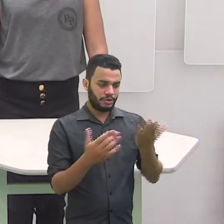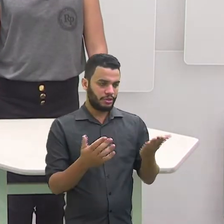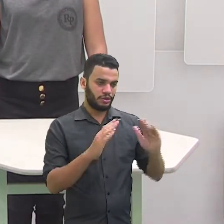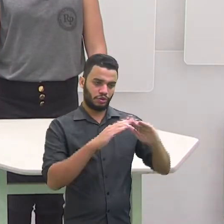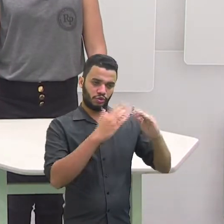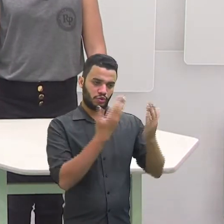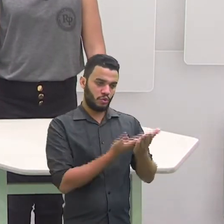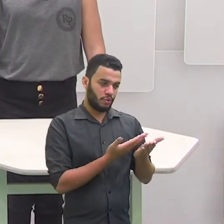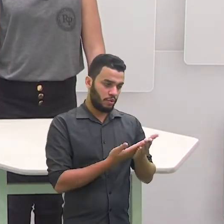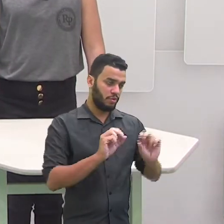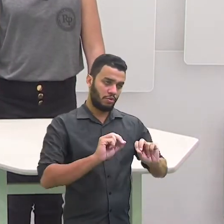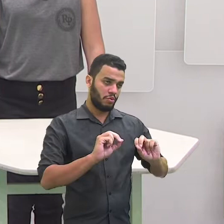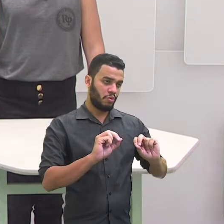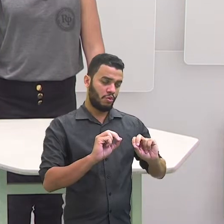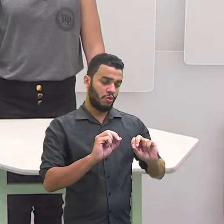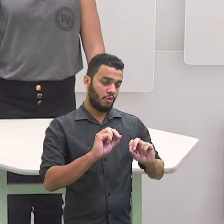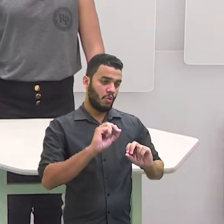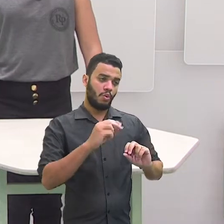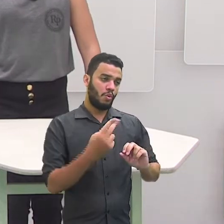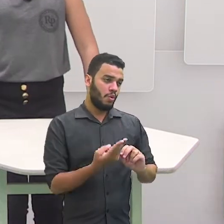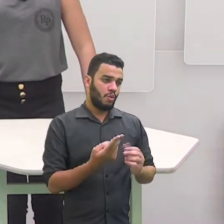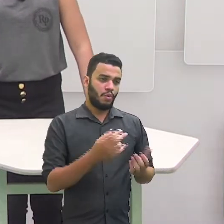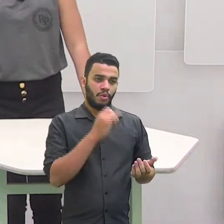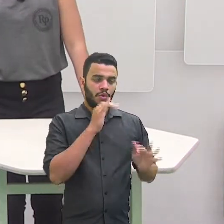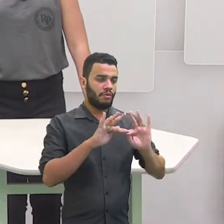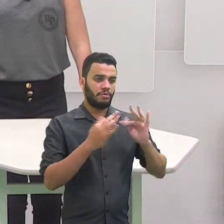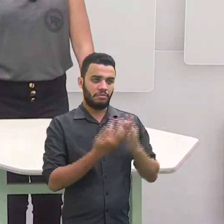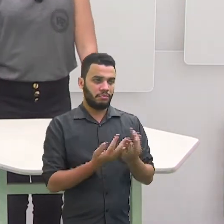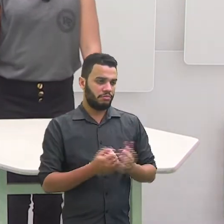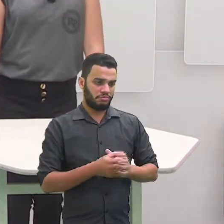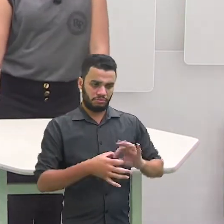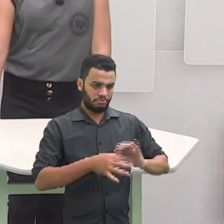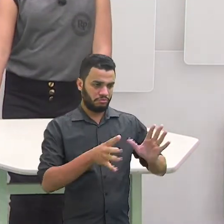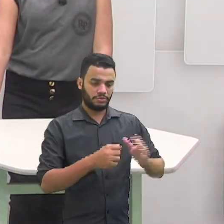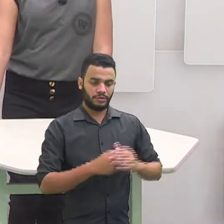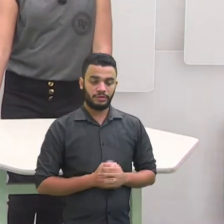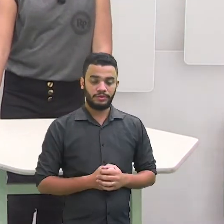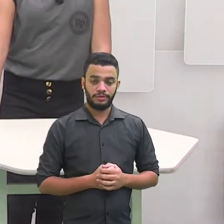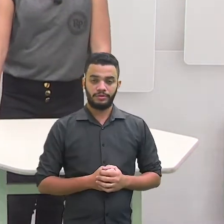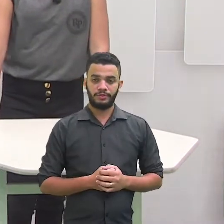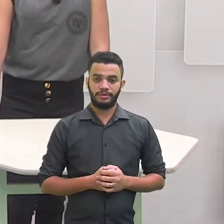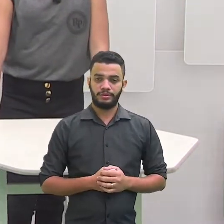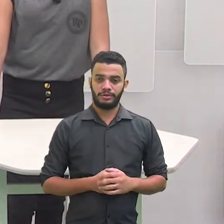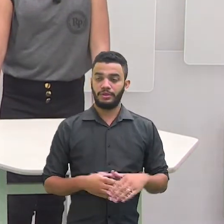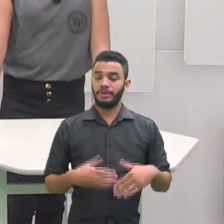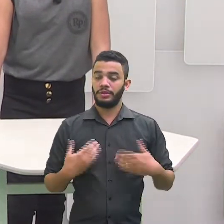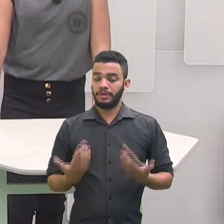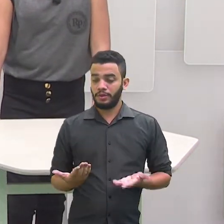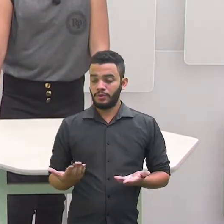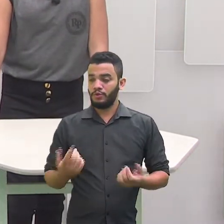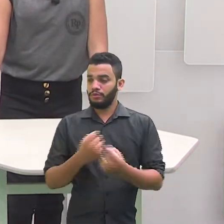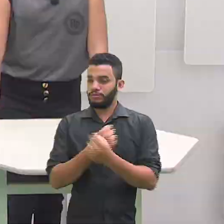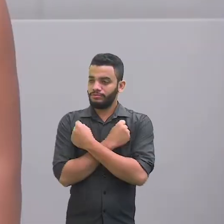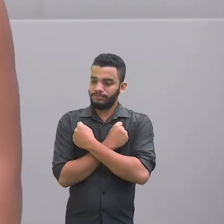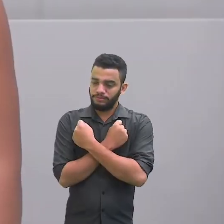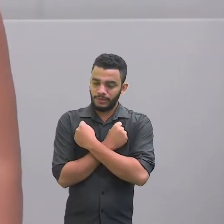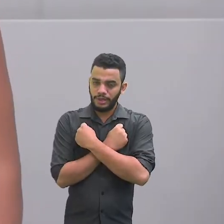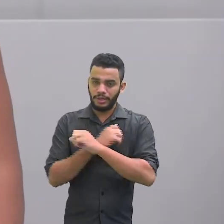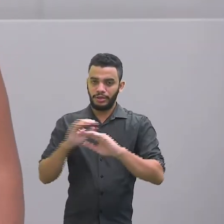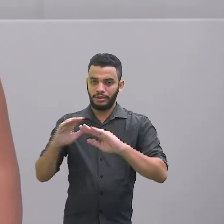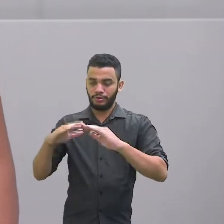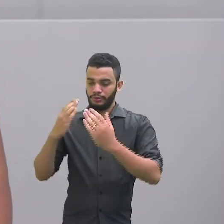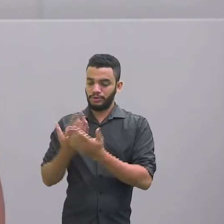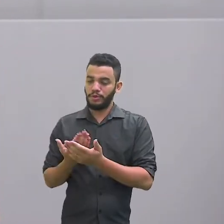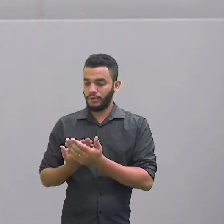escola de vocês ou para algum professor? Eu quero mandar um abraço para minha escola, para os meus colegas,